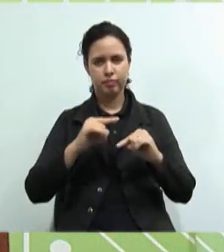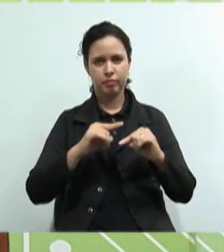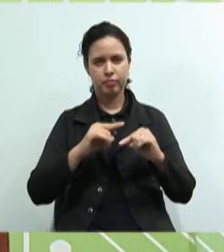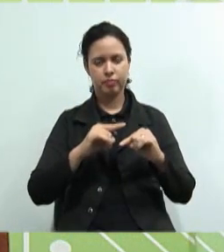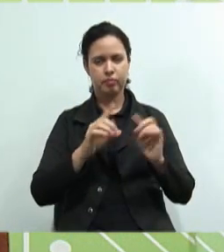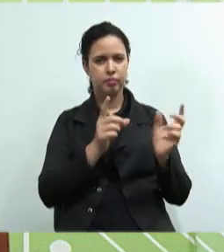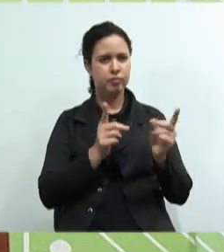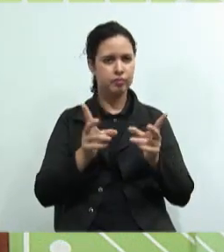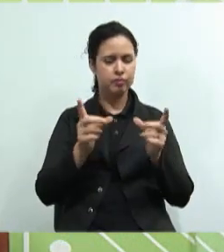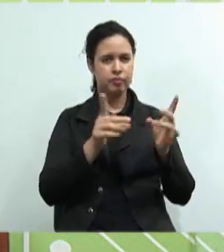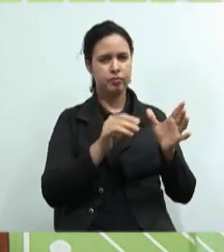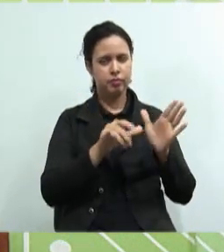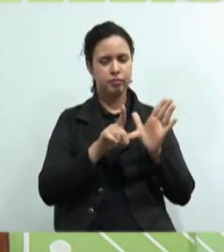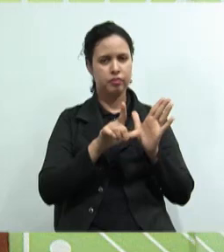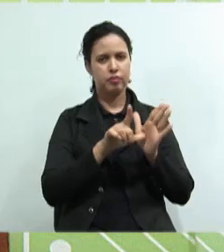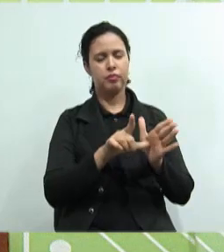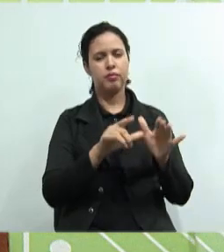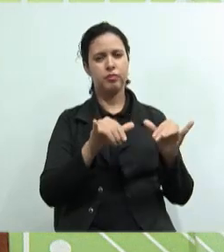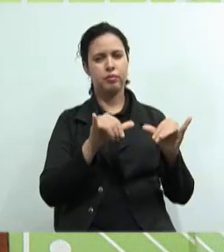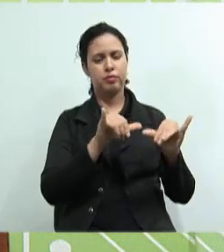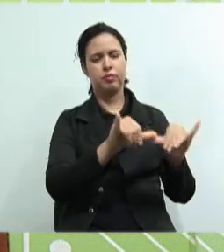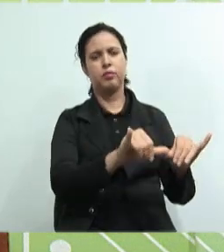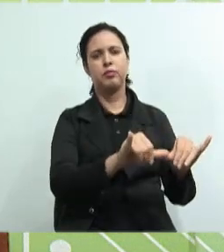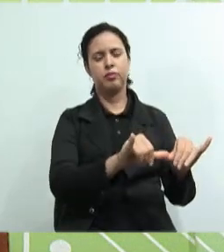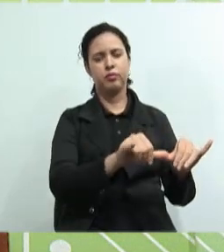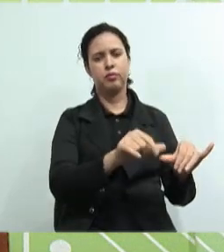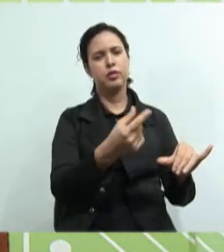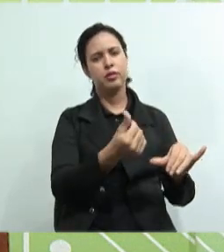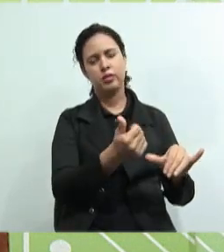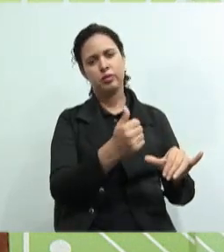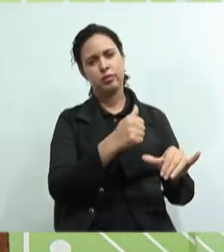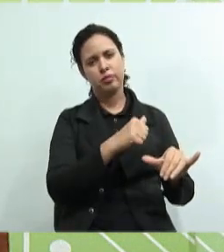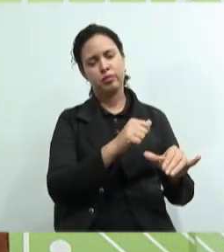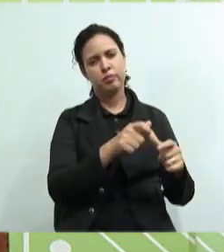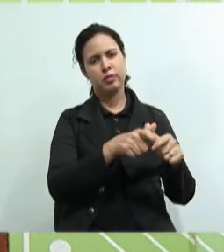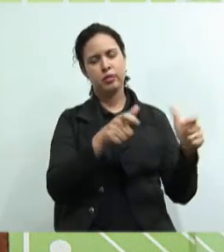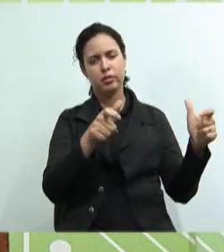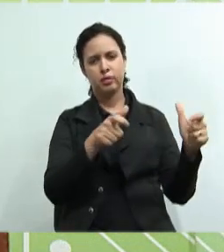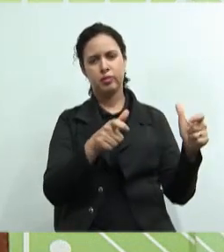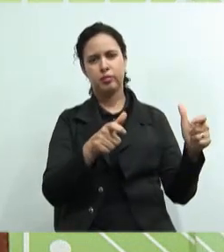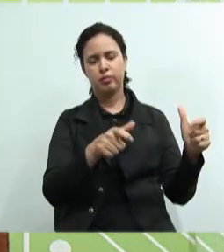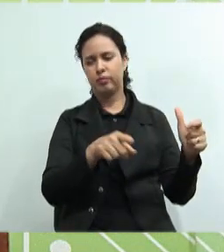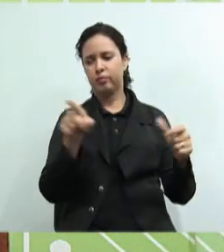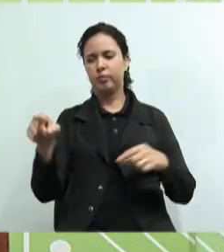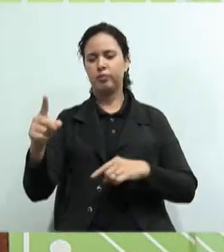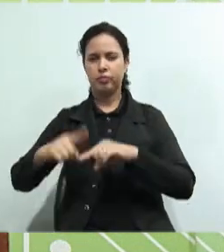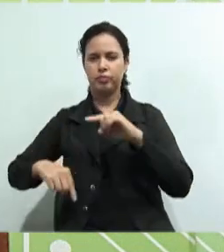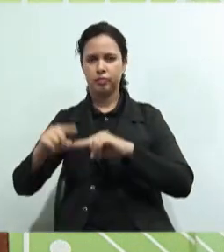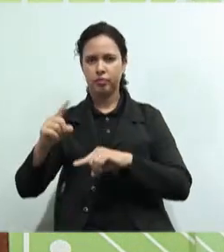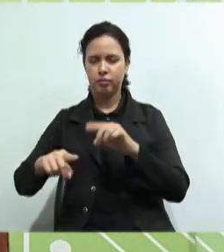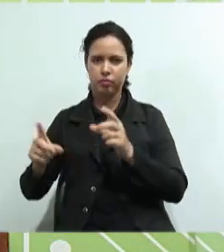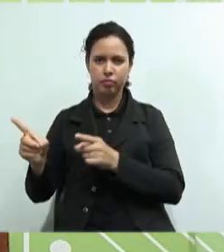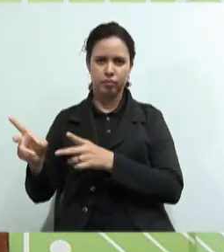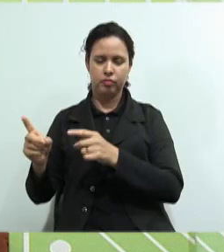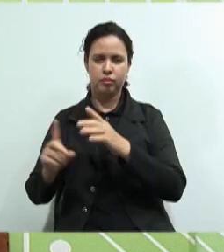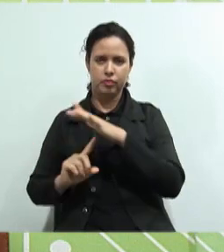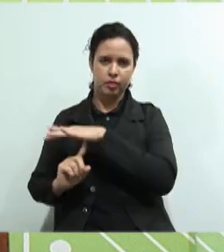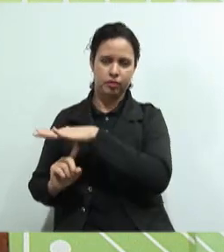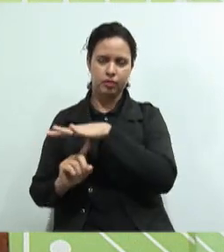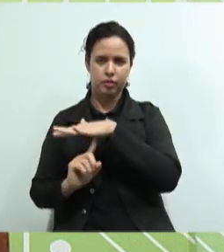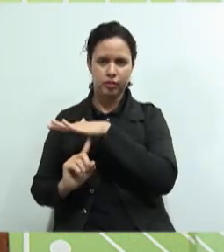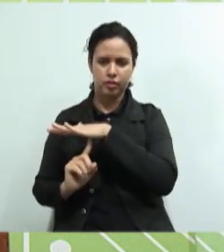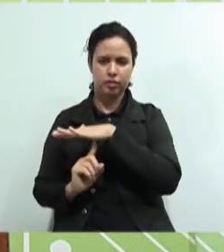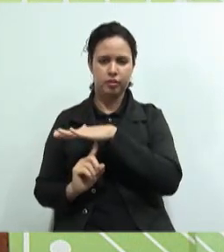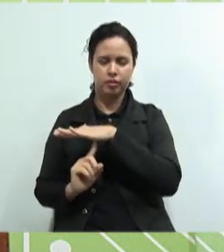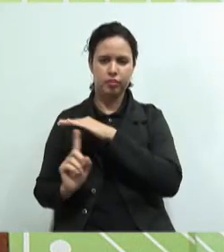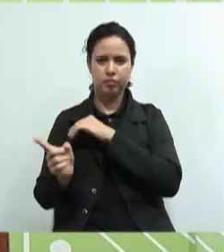de supermercado, ele vai ter provavelmente um preço maior do que aquele mesmo produto que pode ser comercializado ali na feira. A gente,